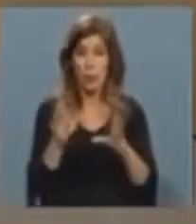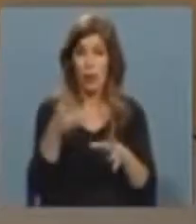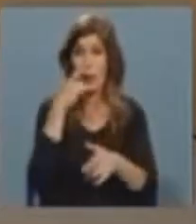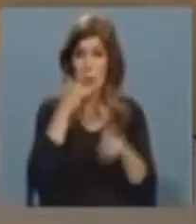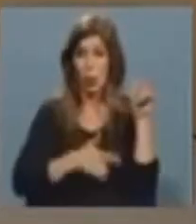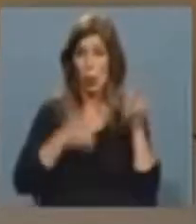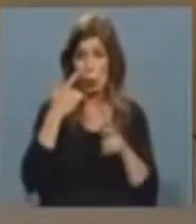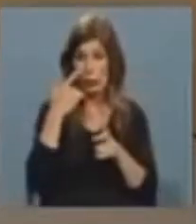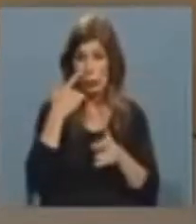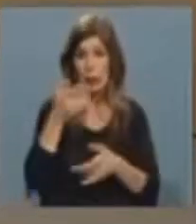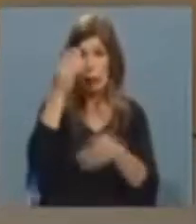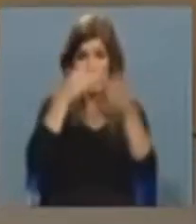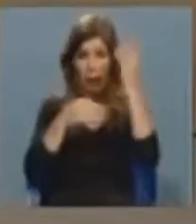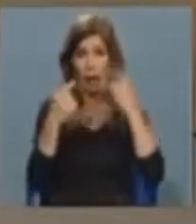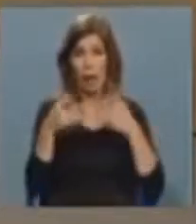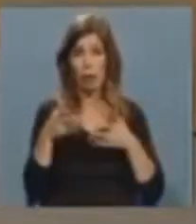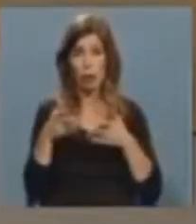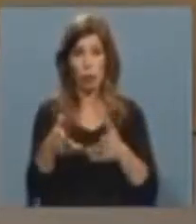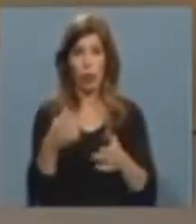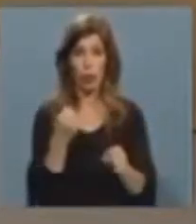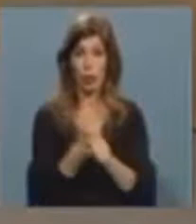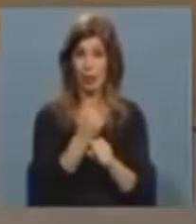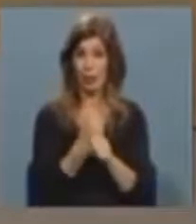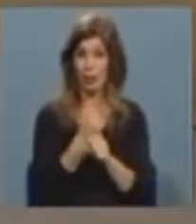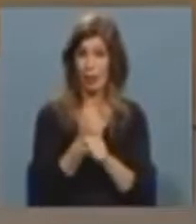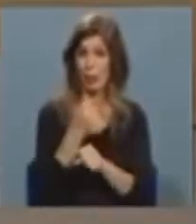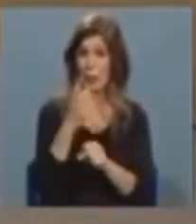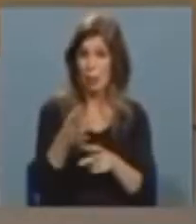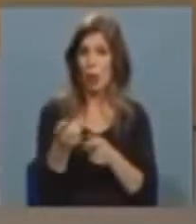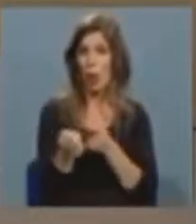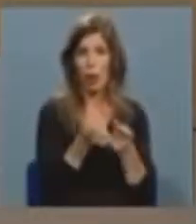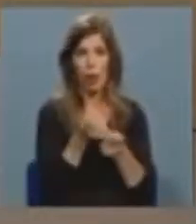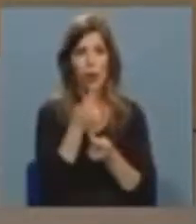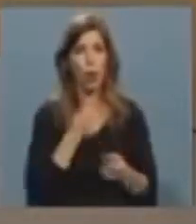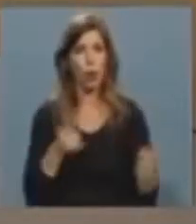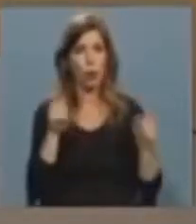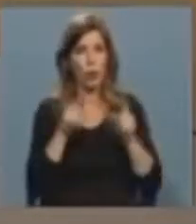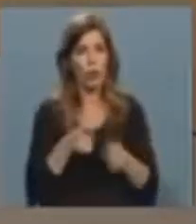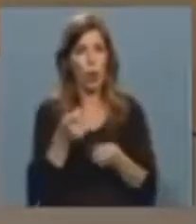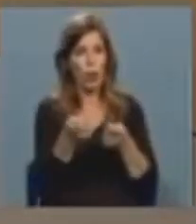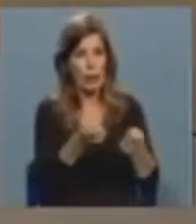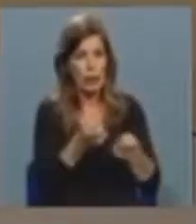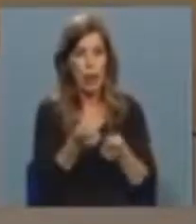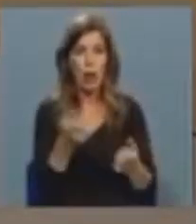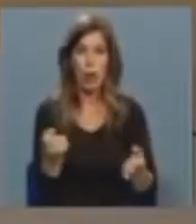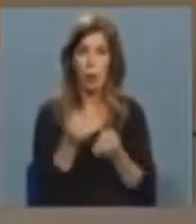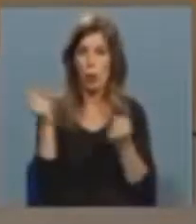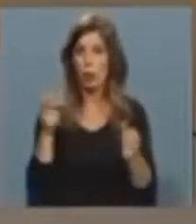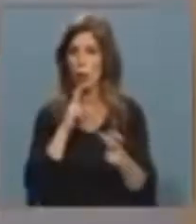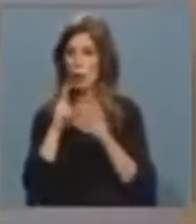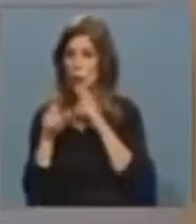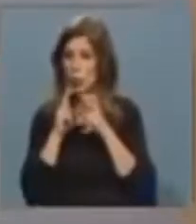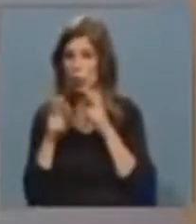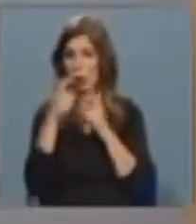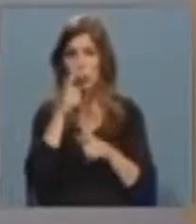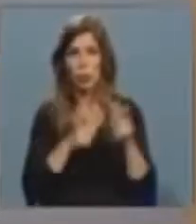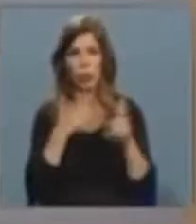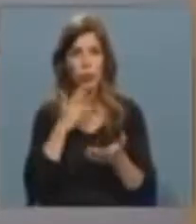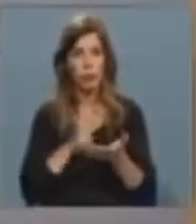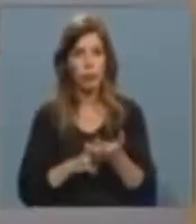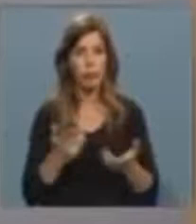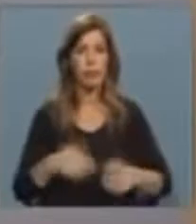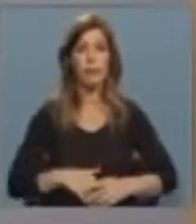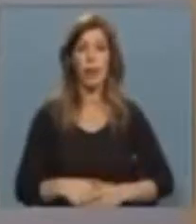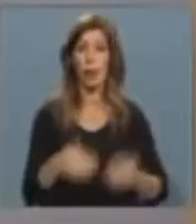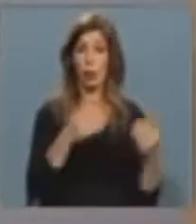conhecimentos, têm de ter ajudas. E os serviços têm de se reorganizar para darem uma resposta efetiva. O